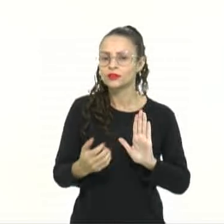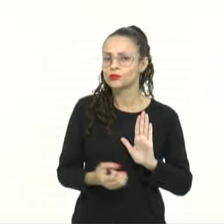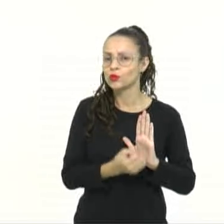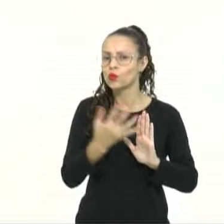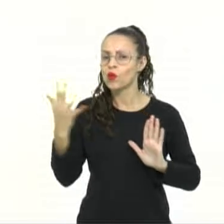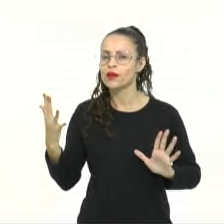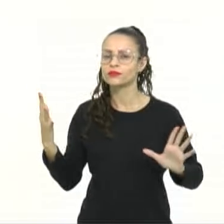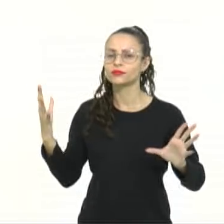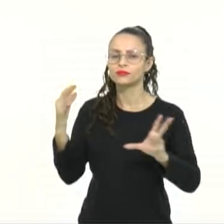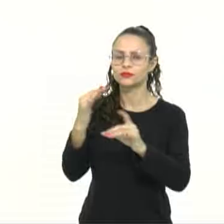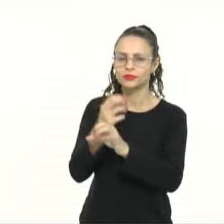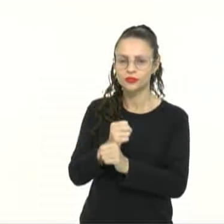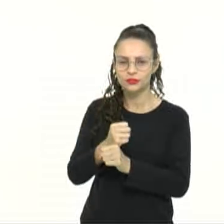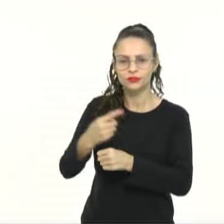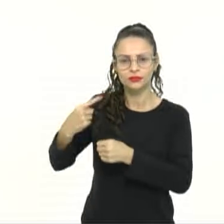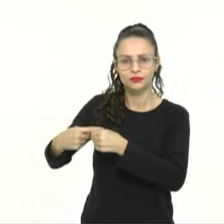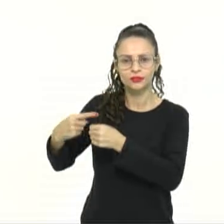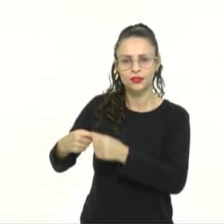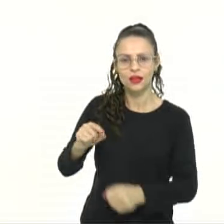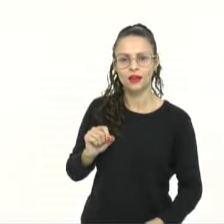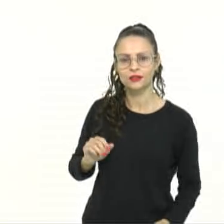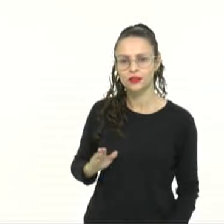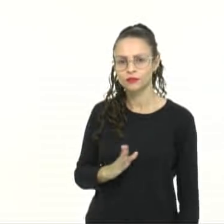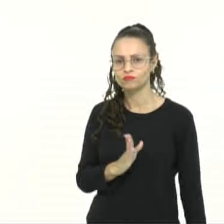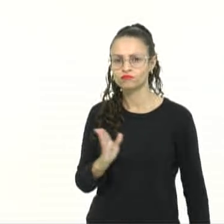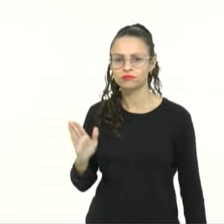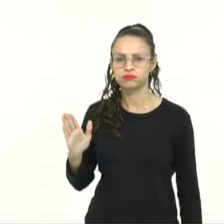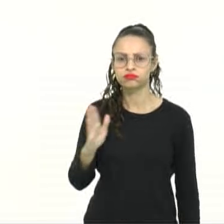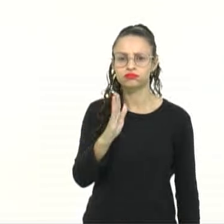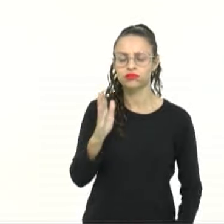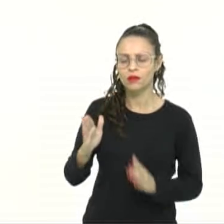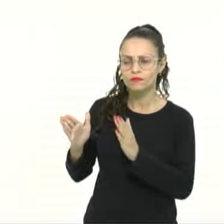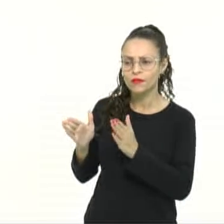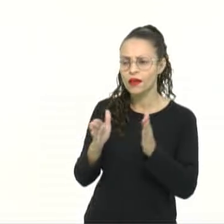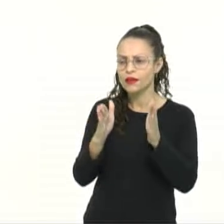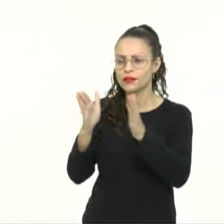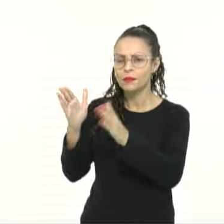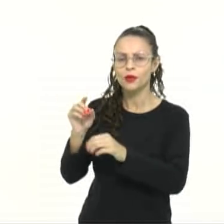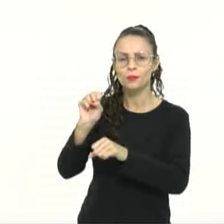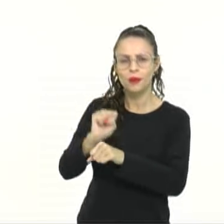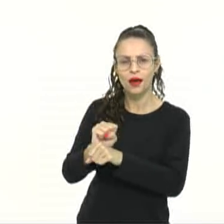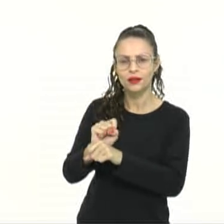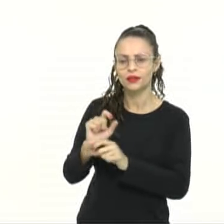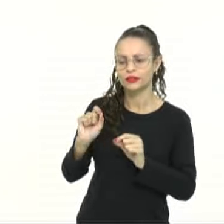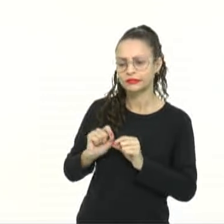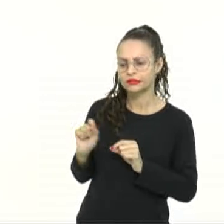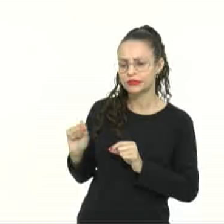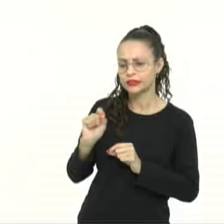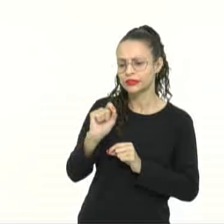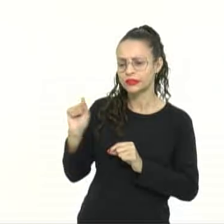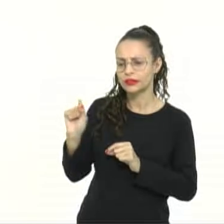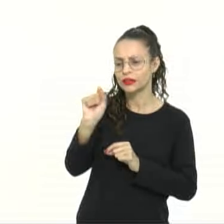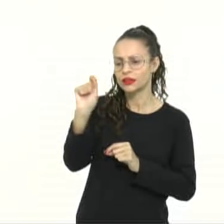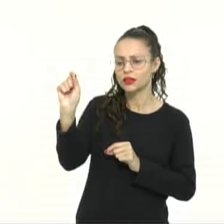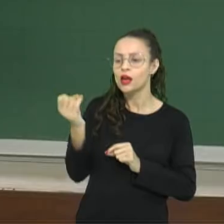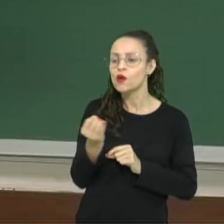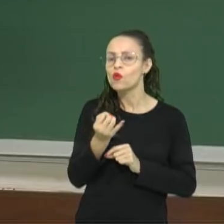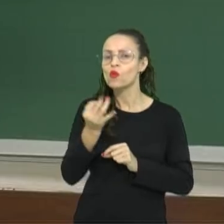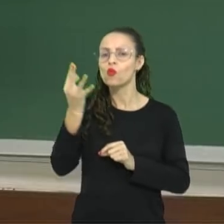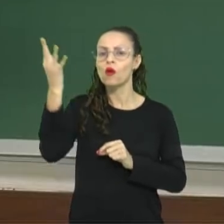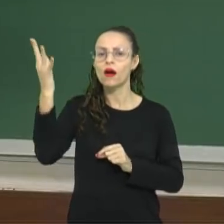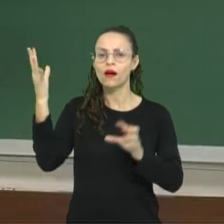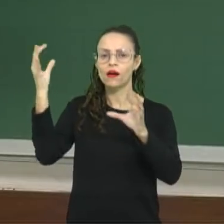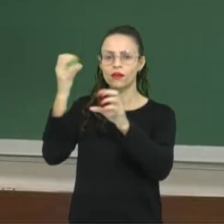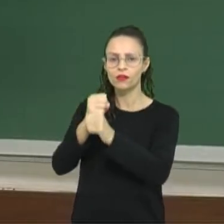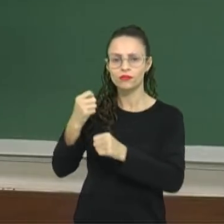cidades surgiram ao longo do caminho, onde eram lá as paragens, né? E a imagem ali já traz para nós aquela